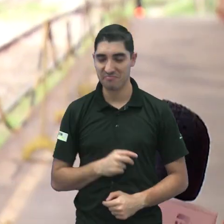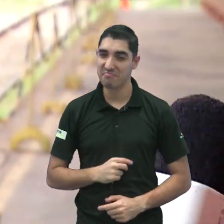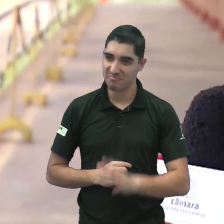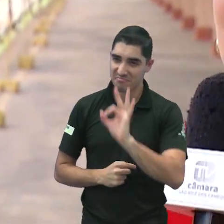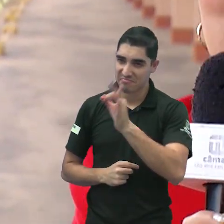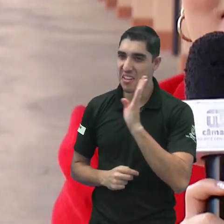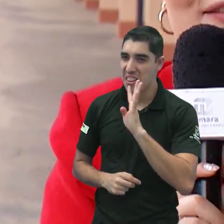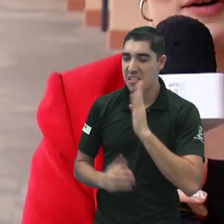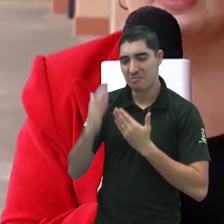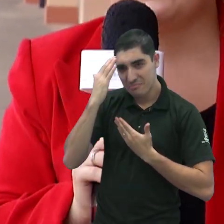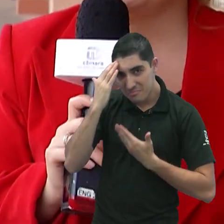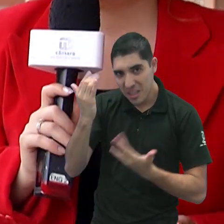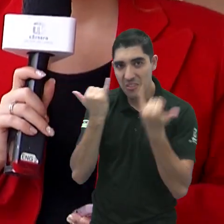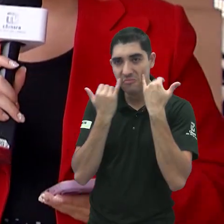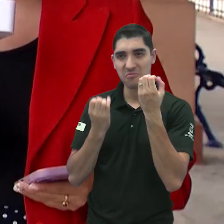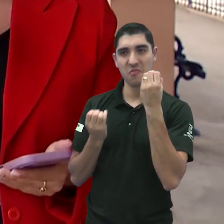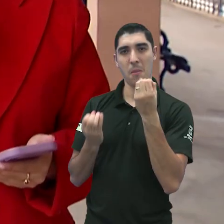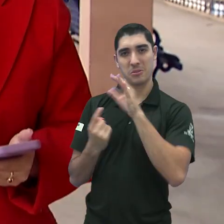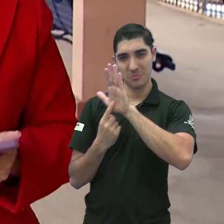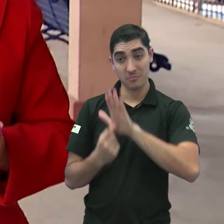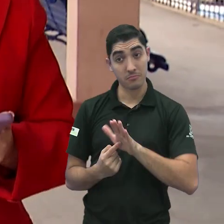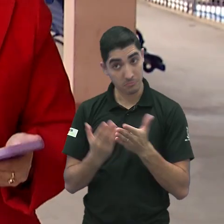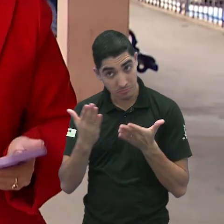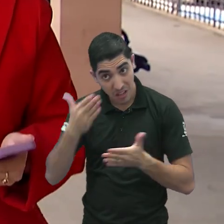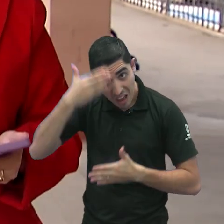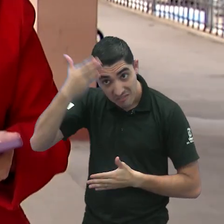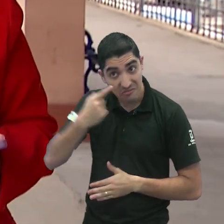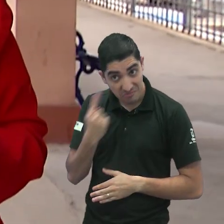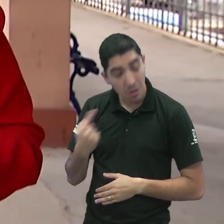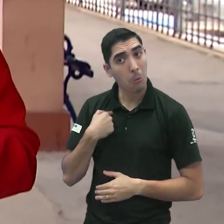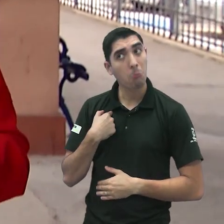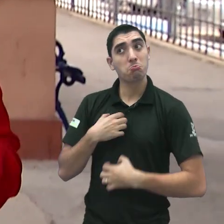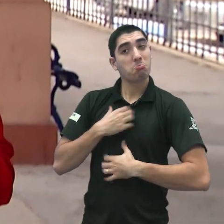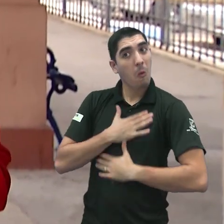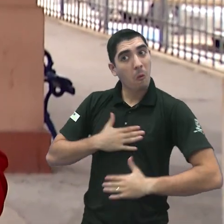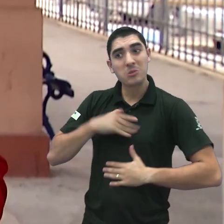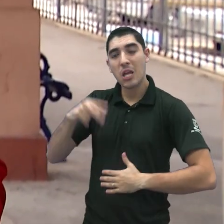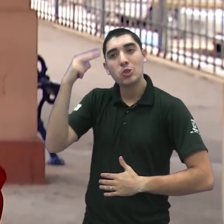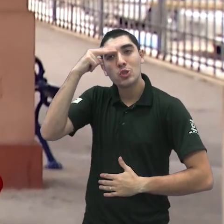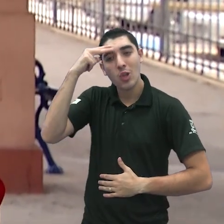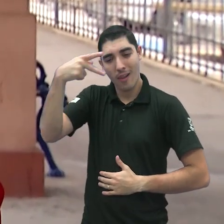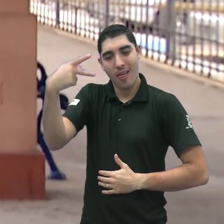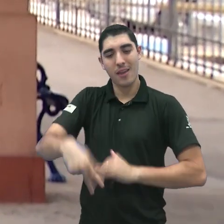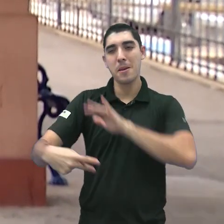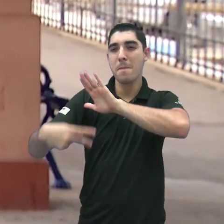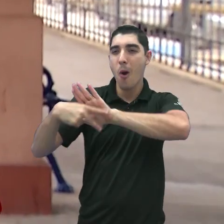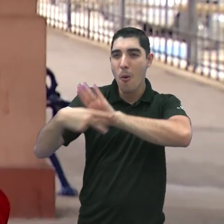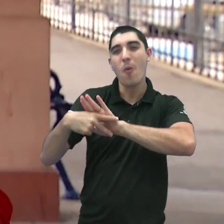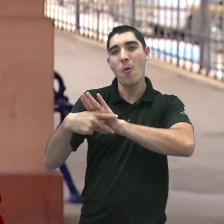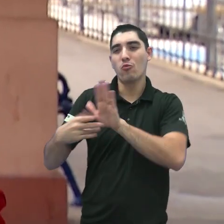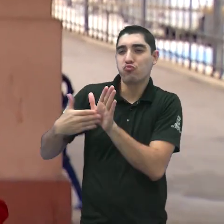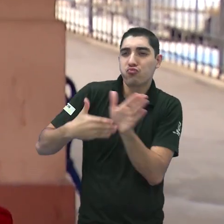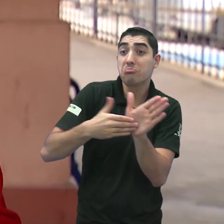Carlos, muito obrigada pelas informações. E é isso, Rafa, eu adorei saber um pouquinho mais da história da Estação Ferroviária Central aqui de São